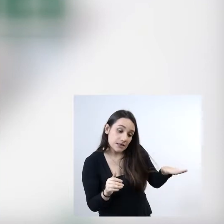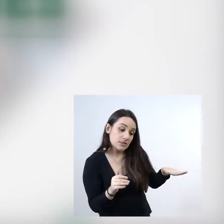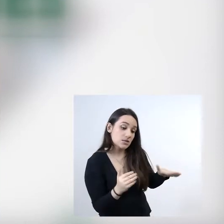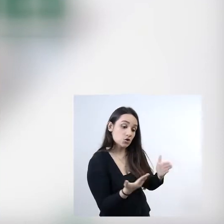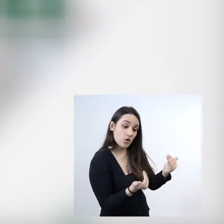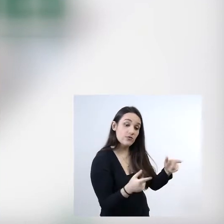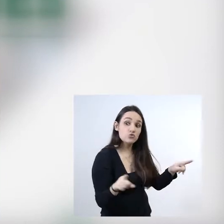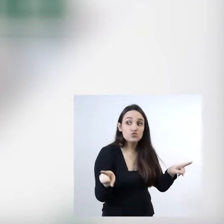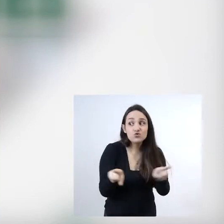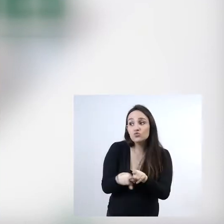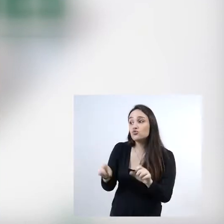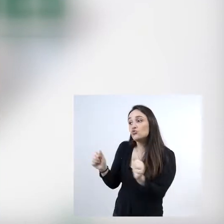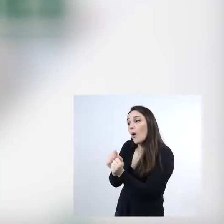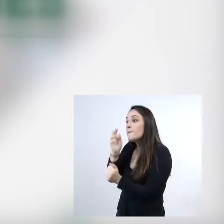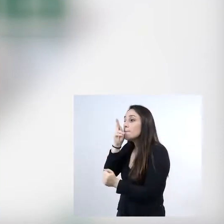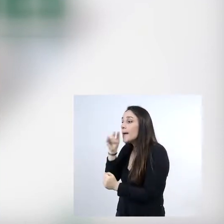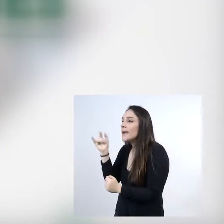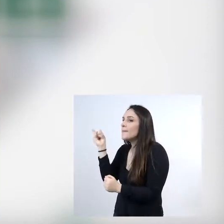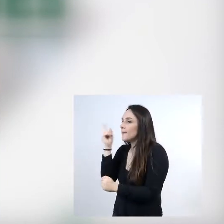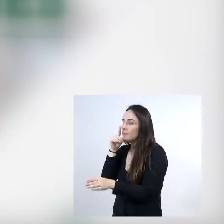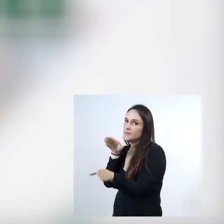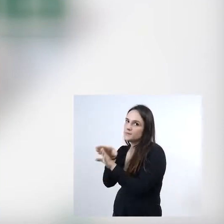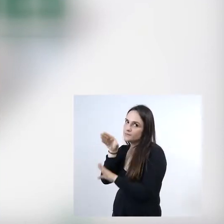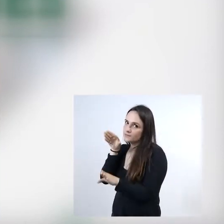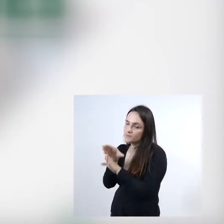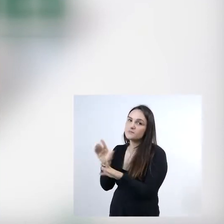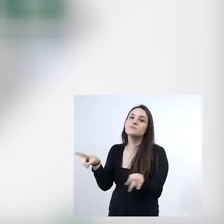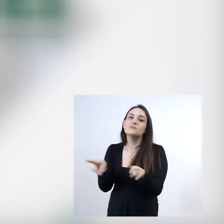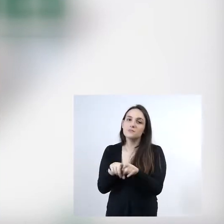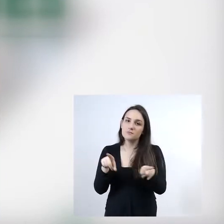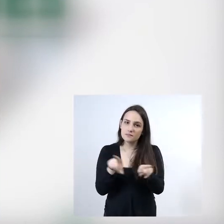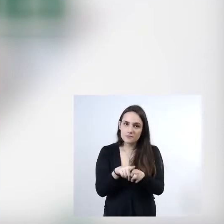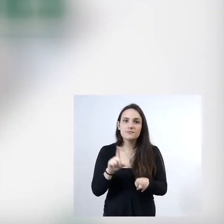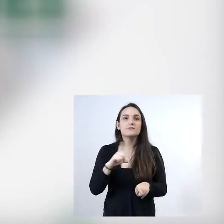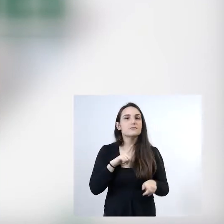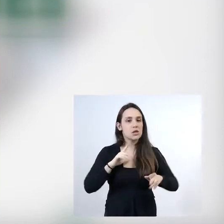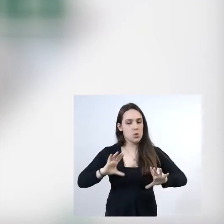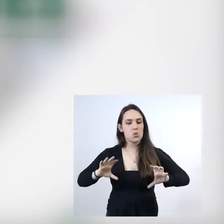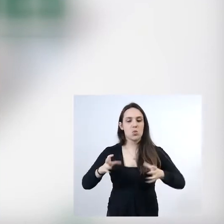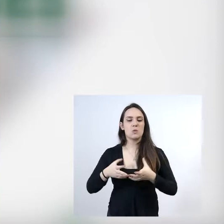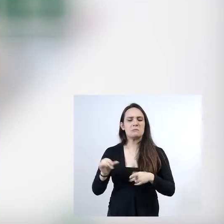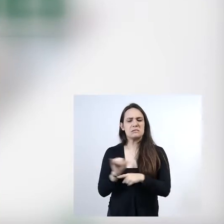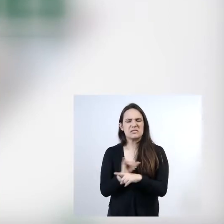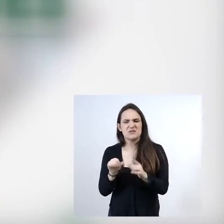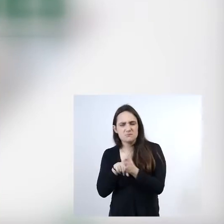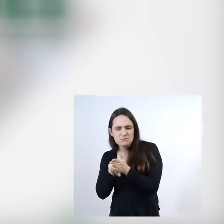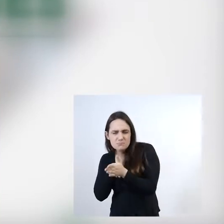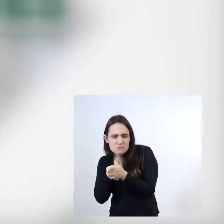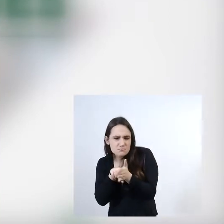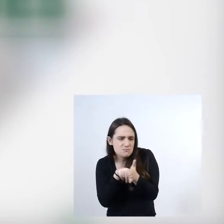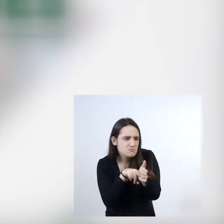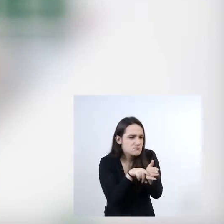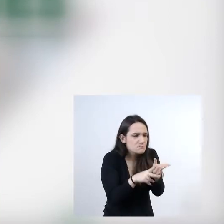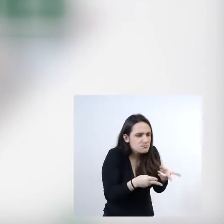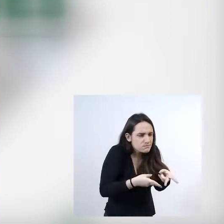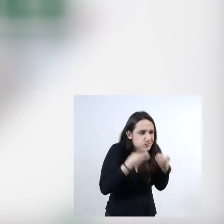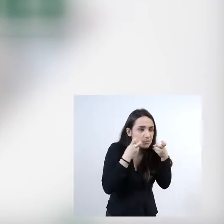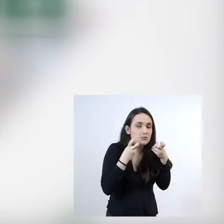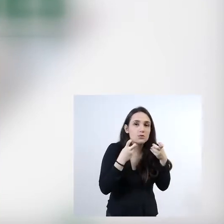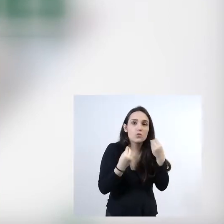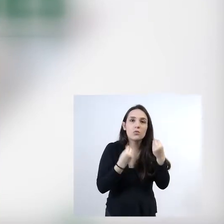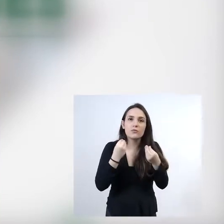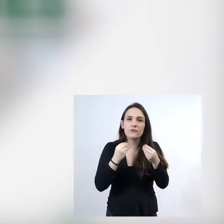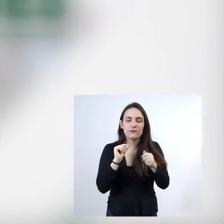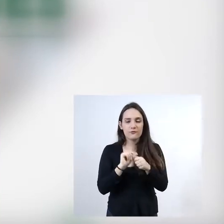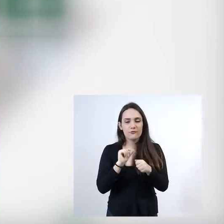seus pais. Além disso, ações de inteligência também são implementadas pela DPCA por meio das